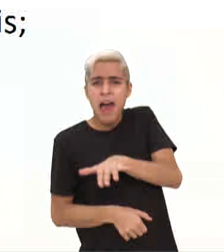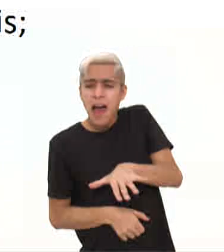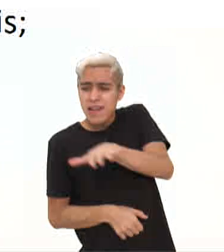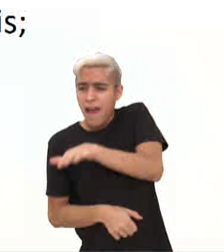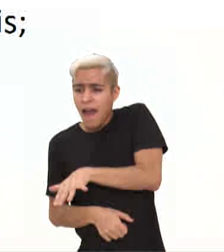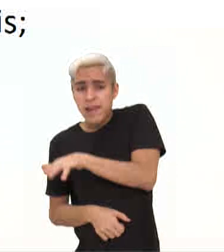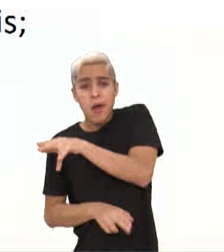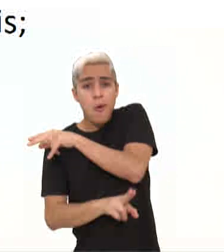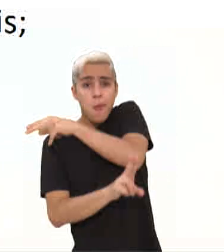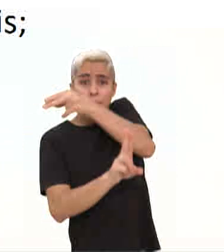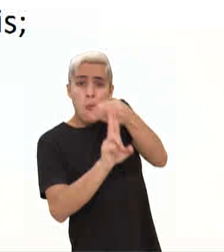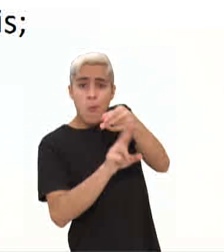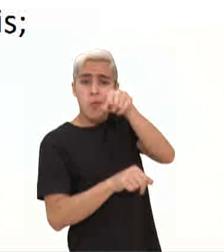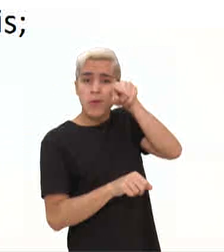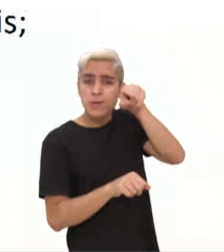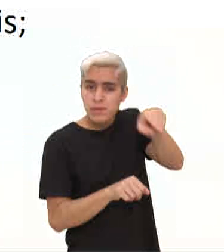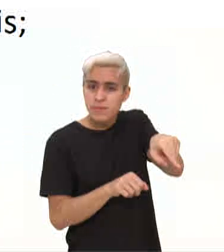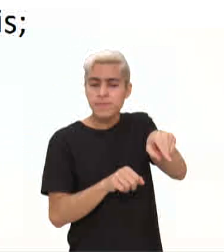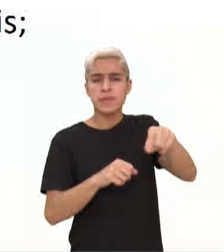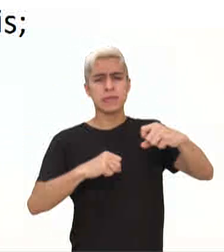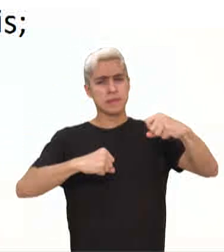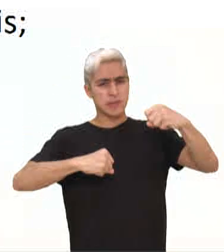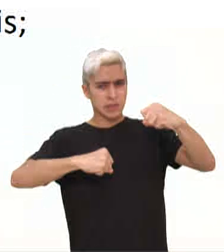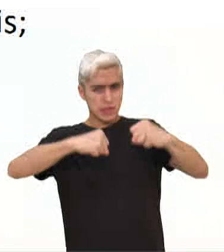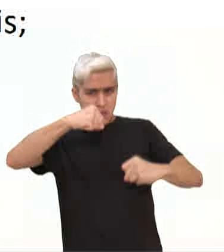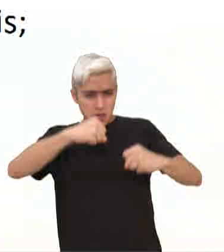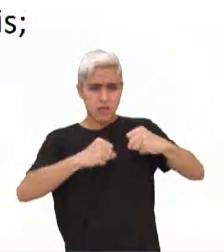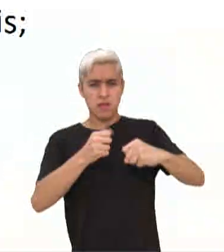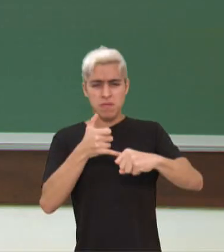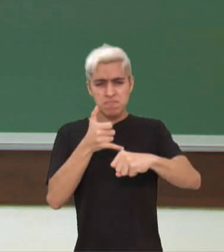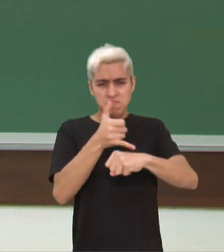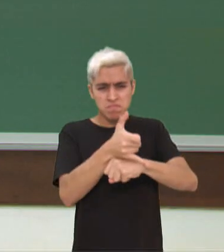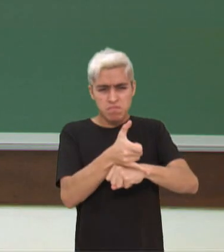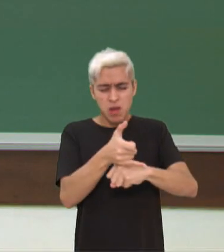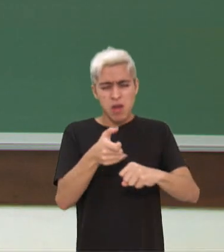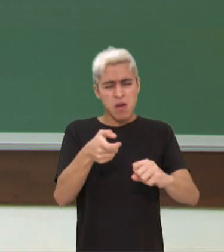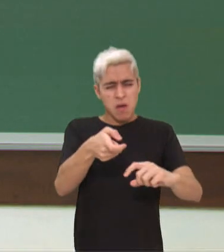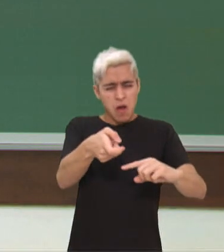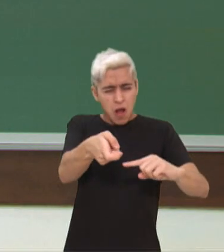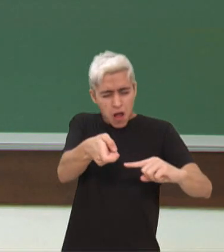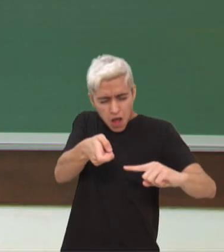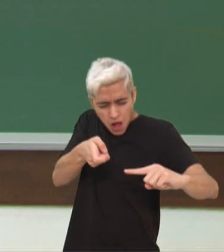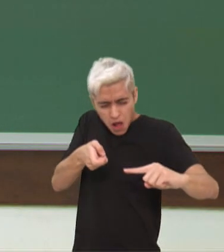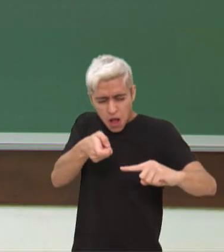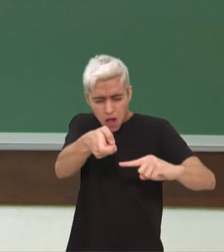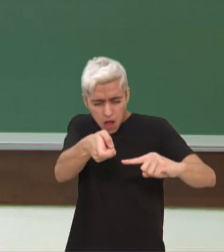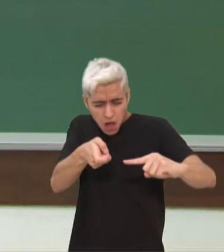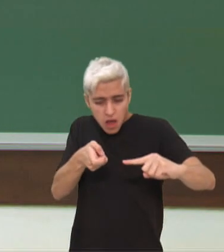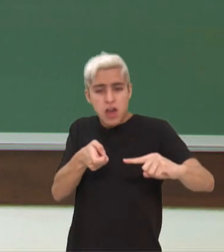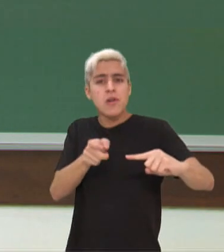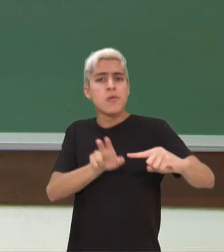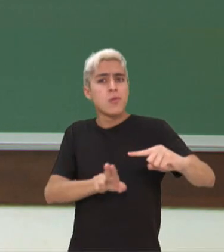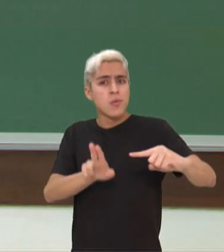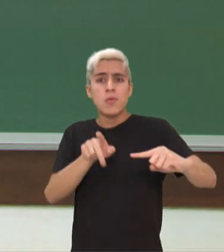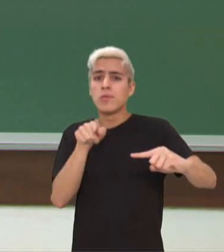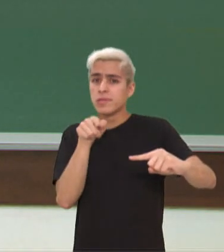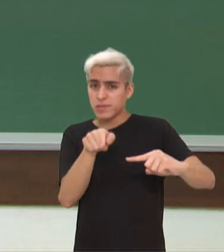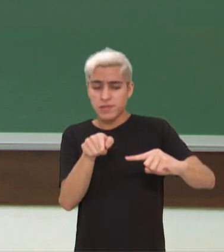material, né? Na indústria metalúrgica, então é bastante utilizado.